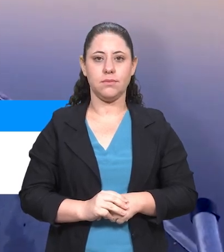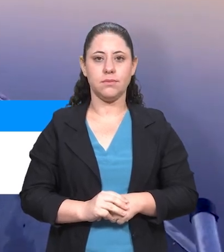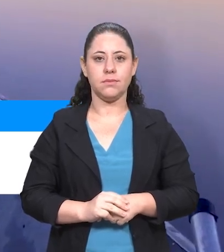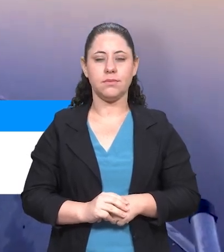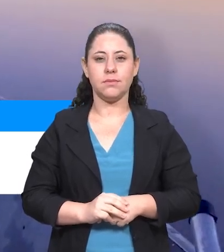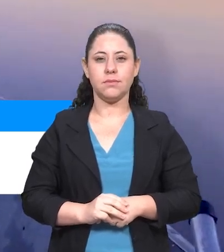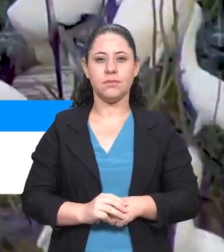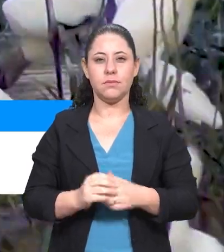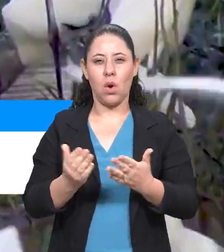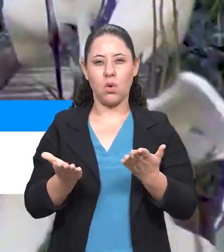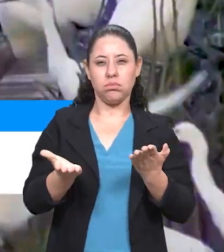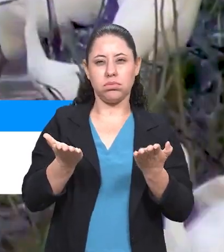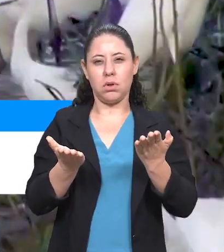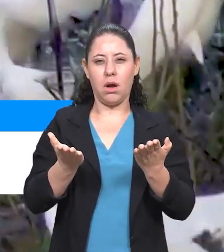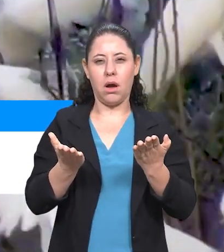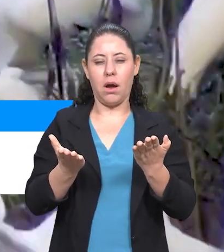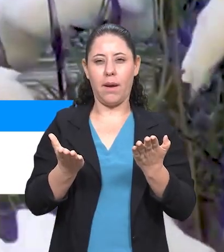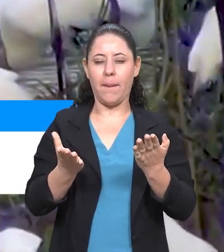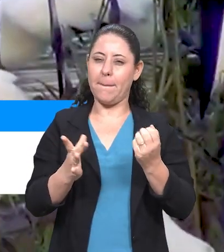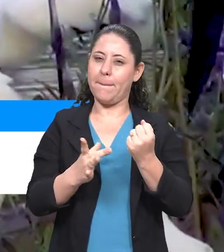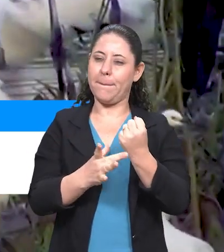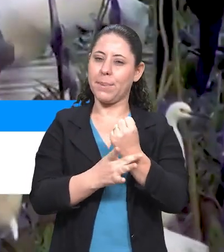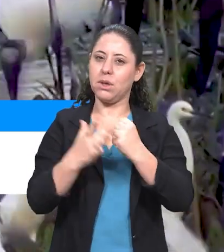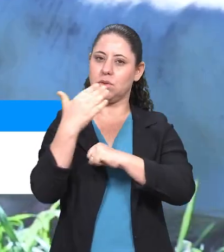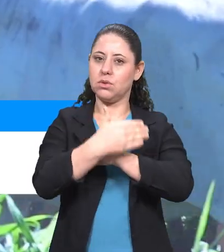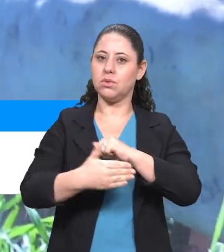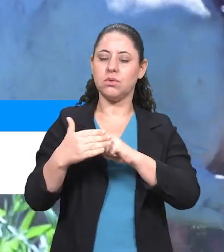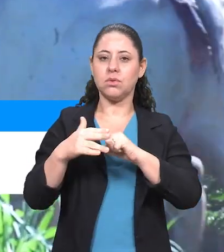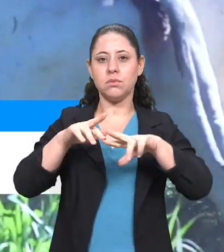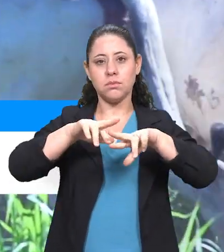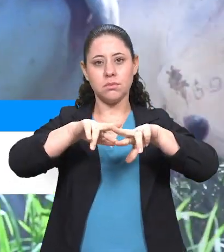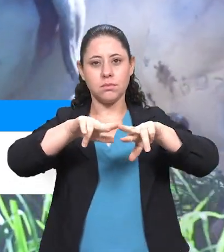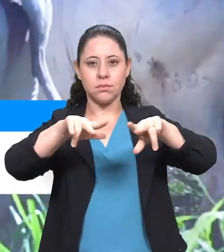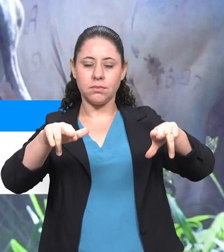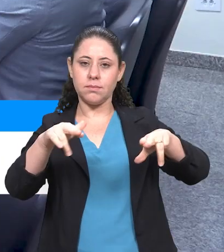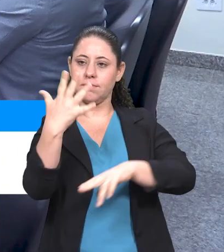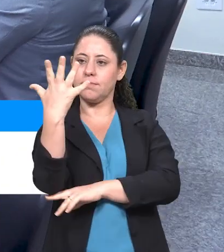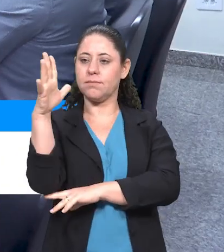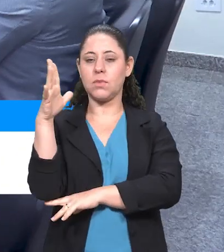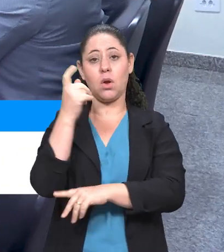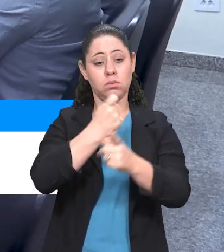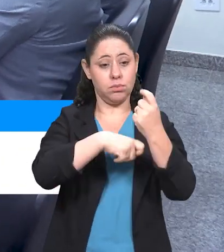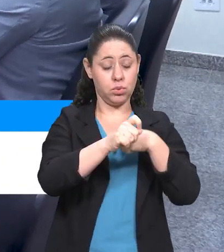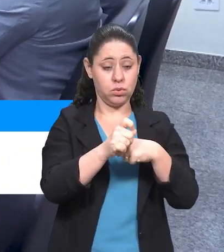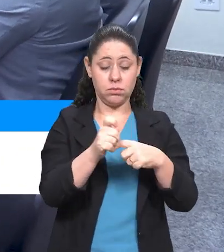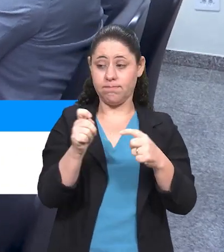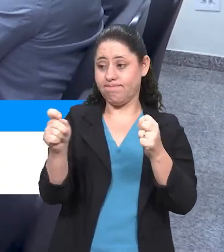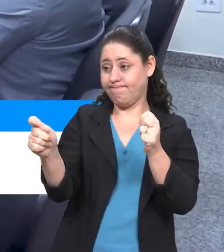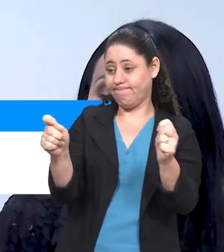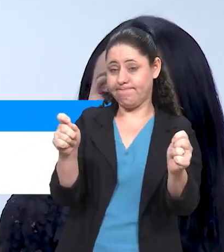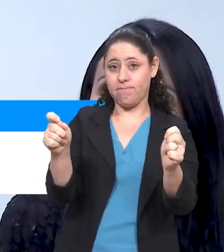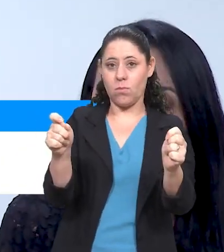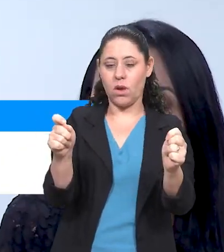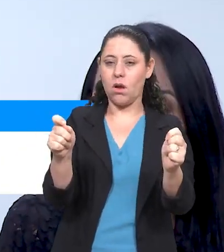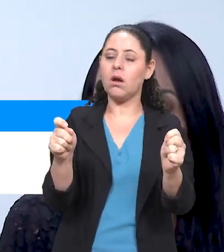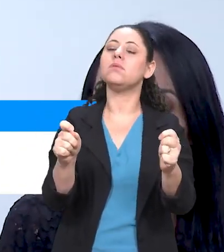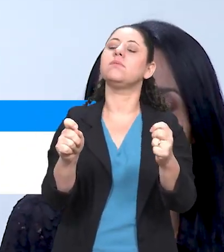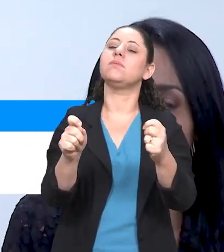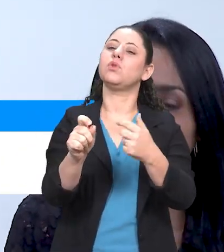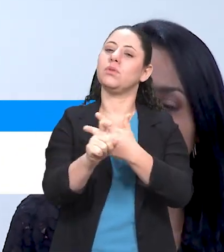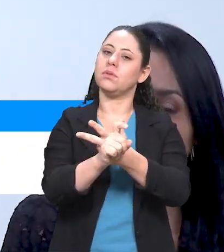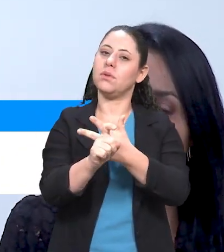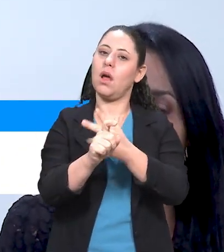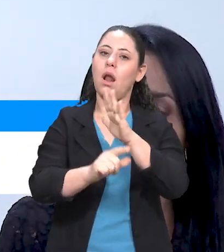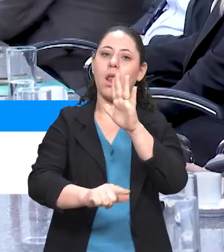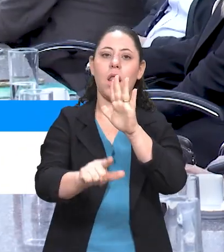equilibrar proteção e valorização dos ativos ambientais com a geração de renda é o que defende o poder executivo com a entrega da